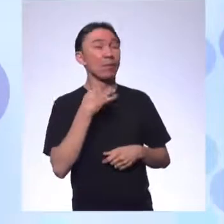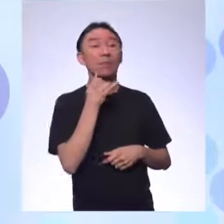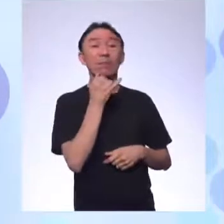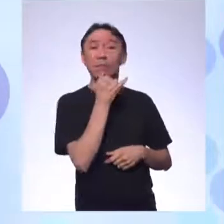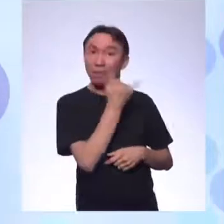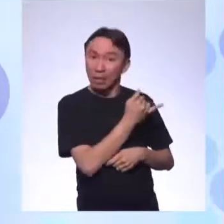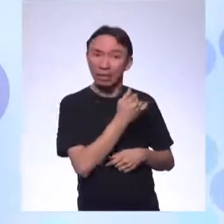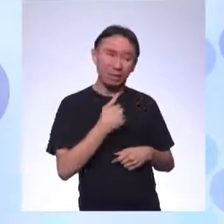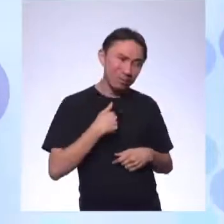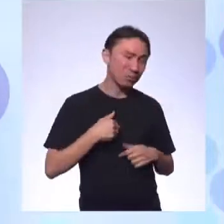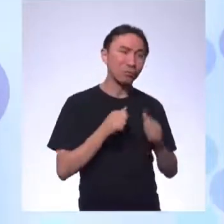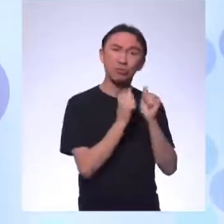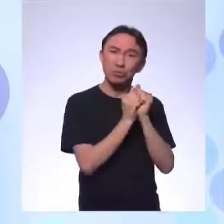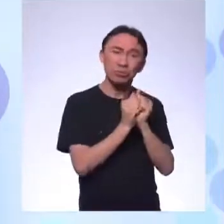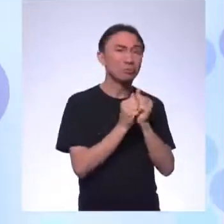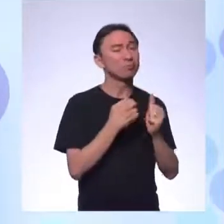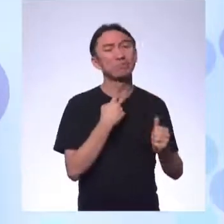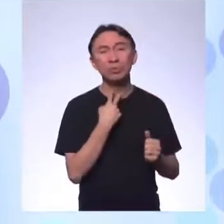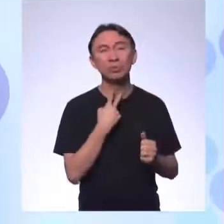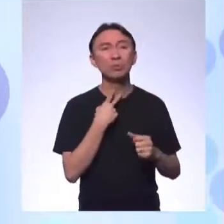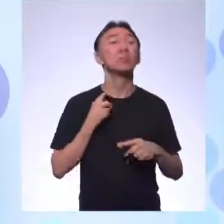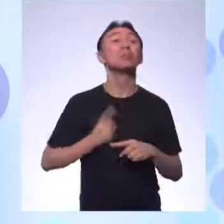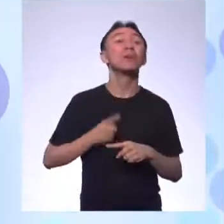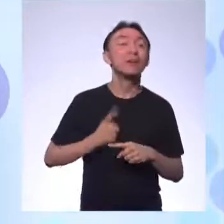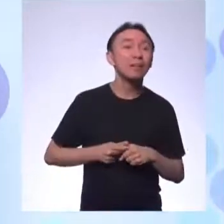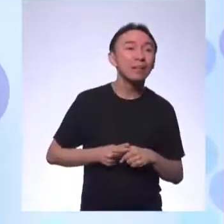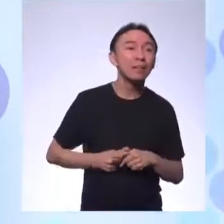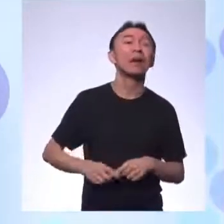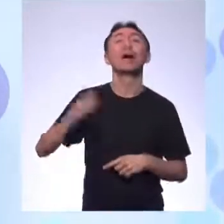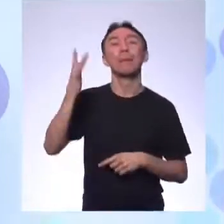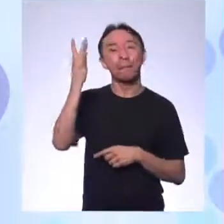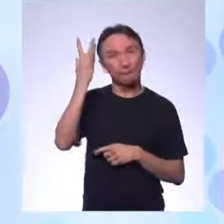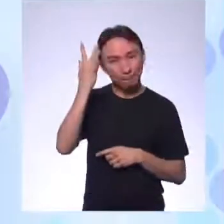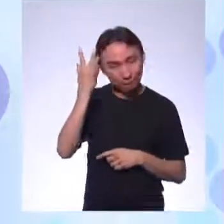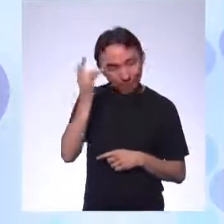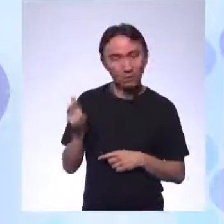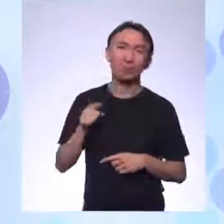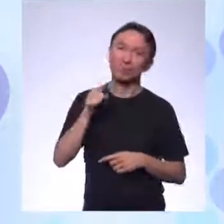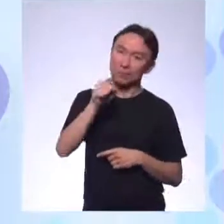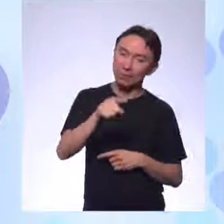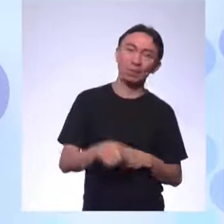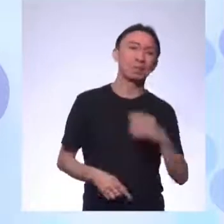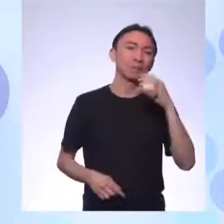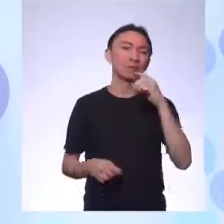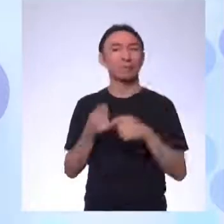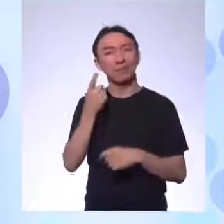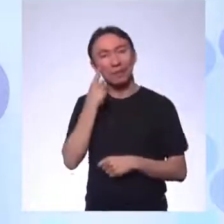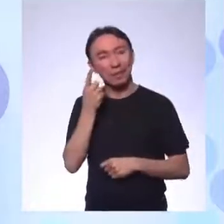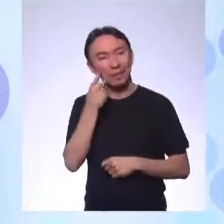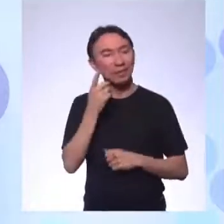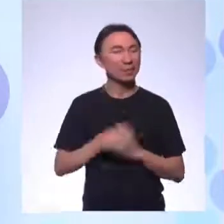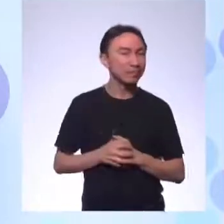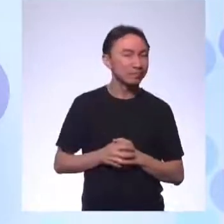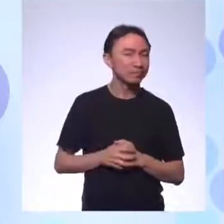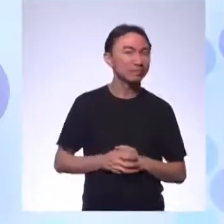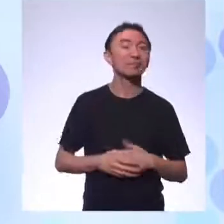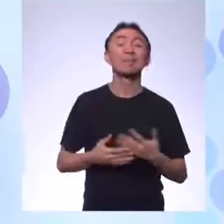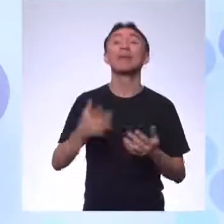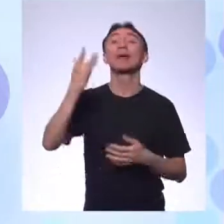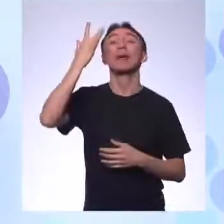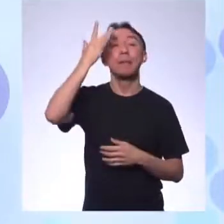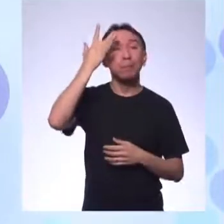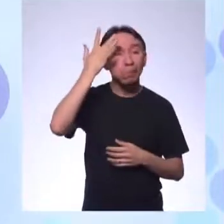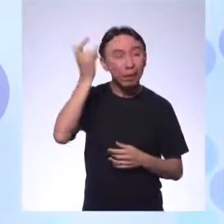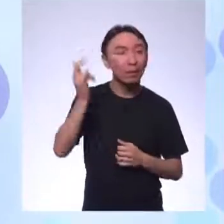podemos ficar juntos. Sabe por quê? No dia seguinte, você vai saber a sequência da história. Aí o que acontece? No dia